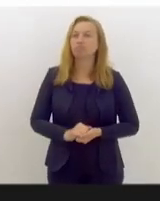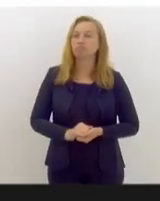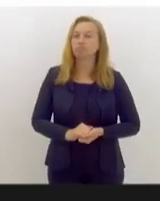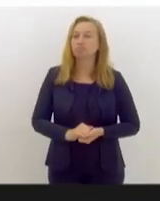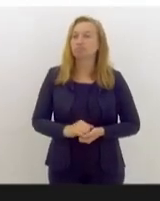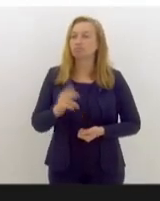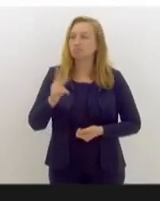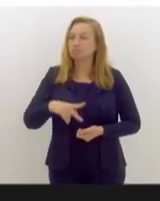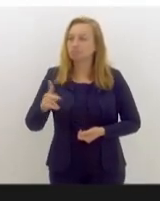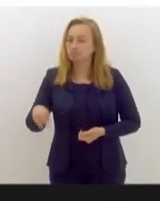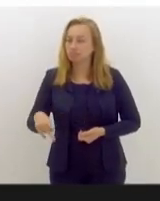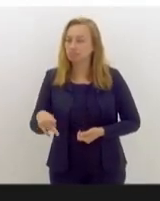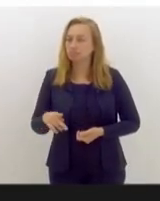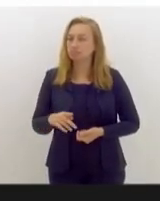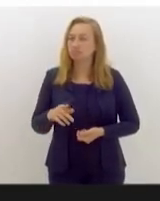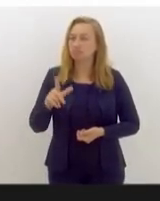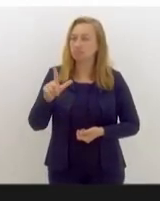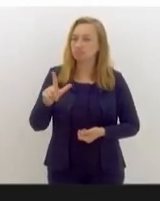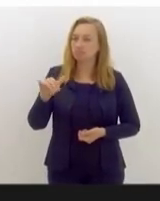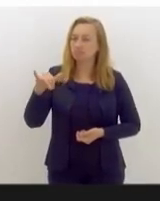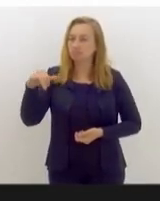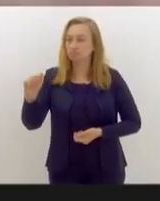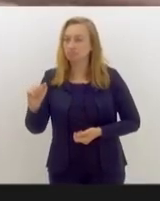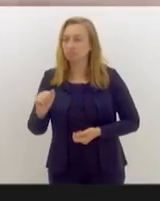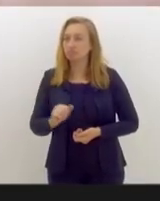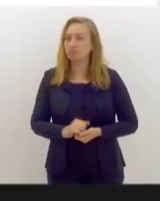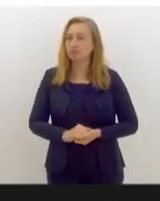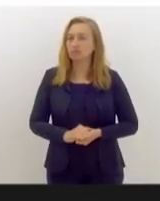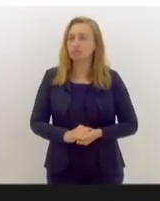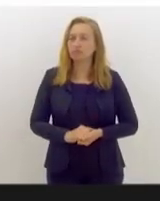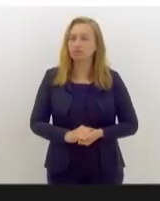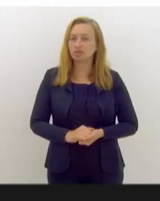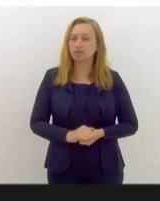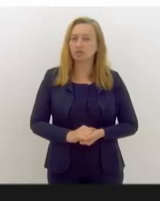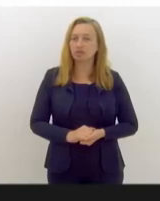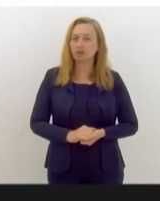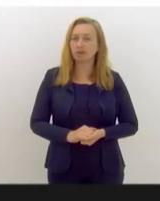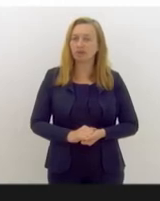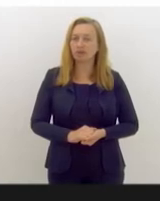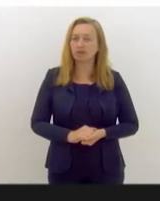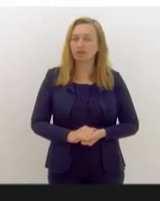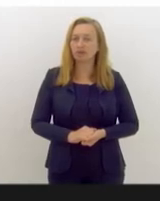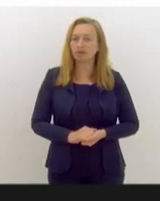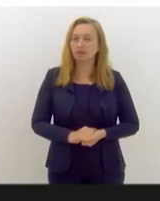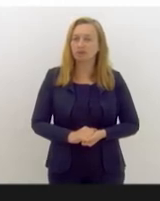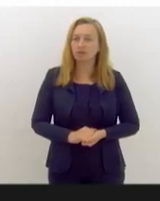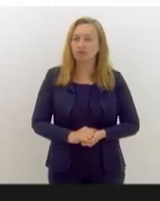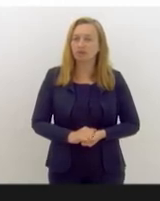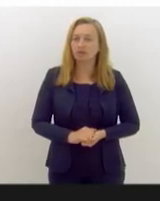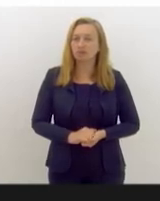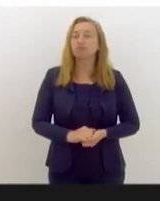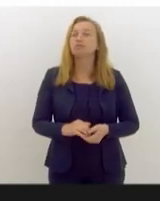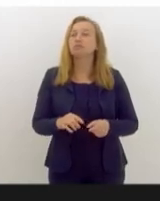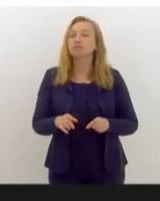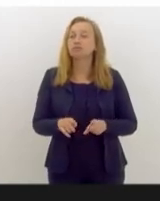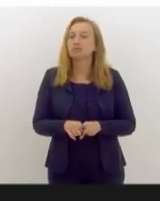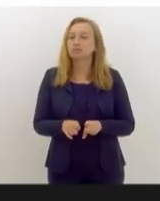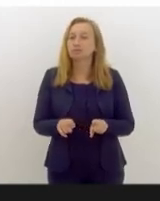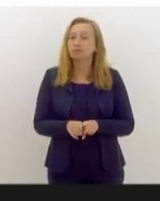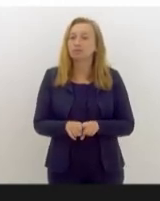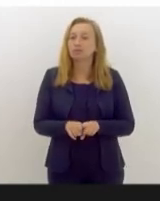da professora Lucília Lino. E não teve também